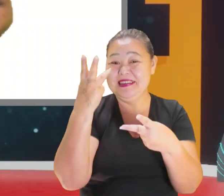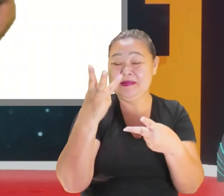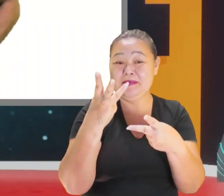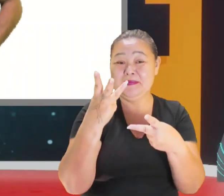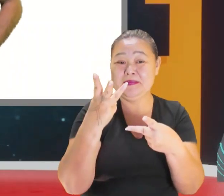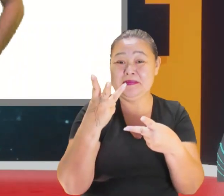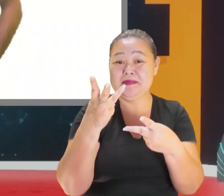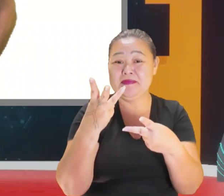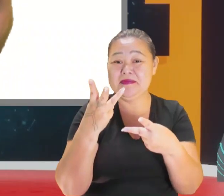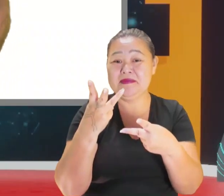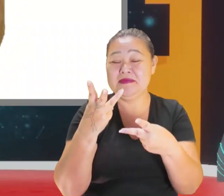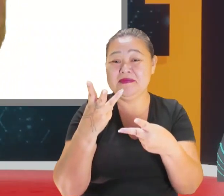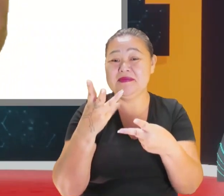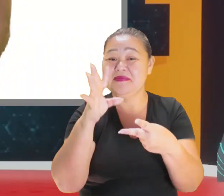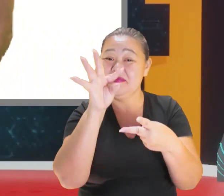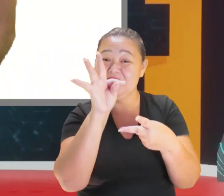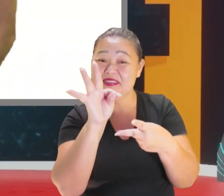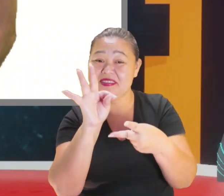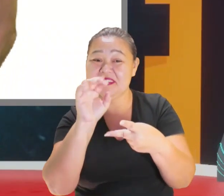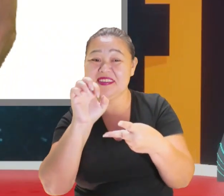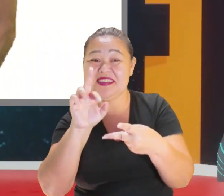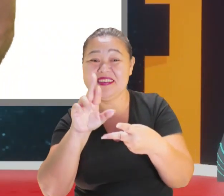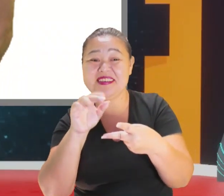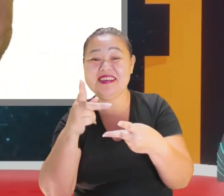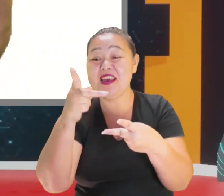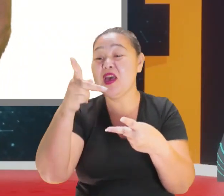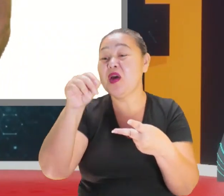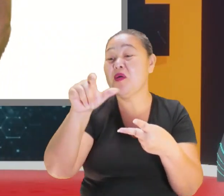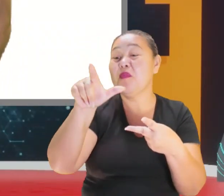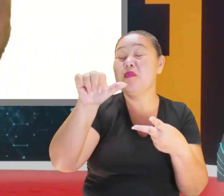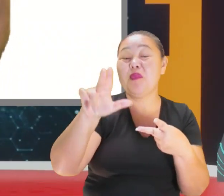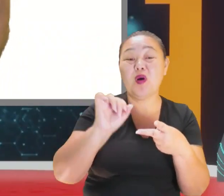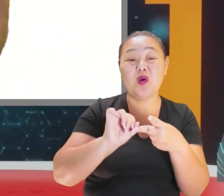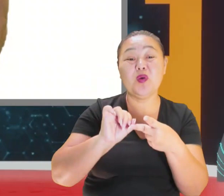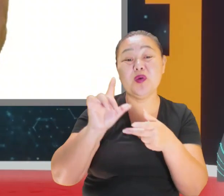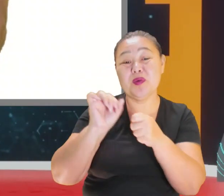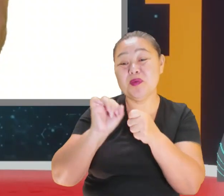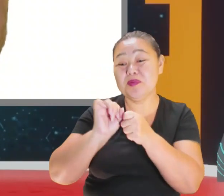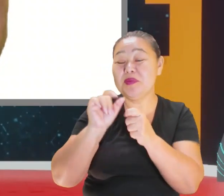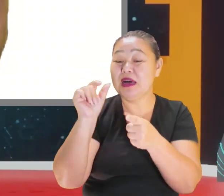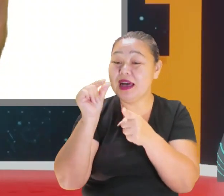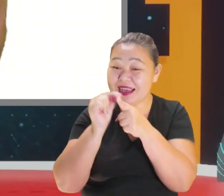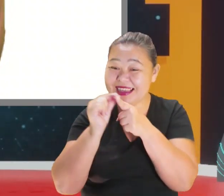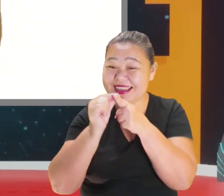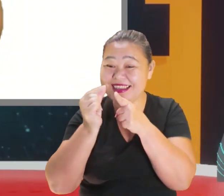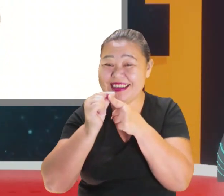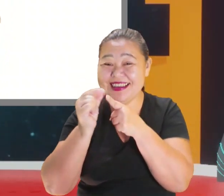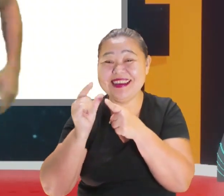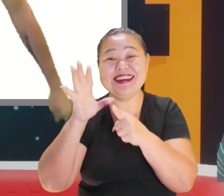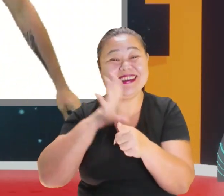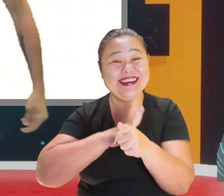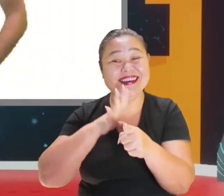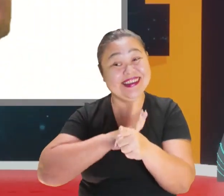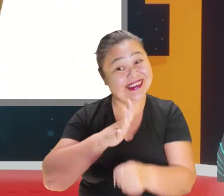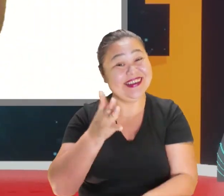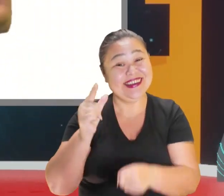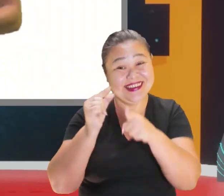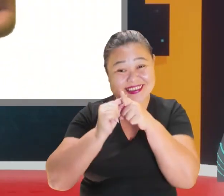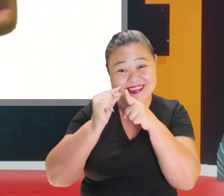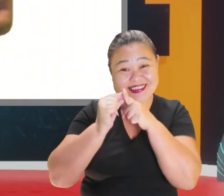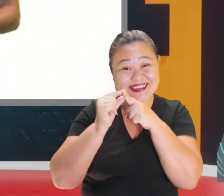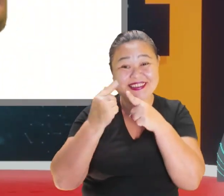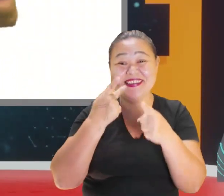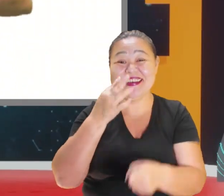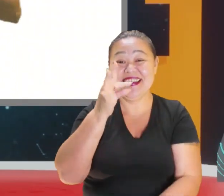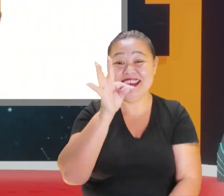3. E tetranômio? Não, poli. Lembra lá da sílaba? Polissílaba também. Ah, ela... Né? Você